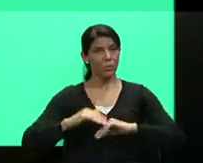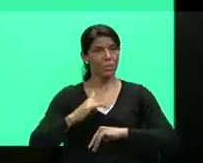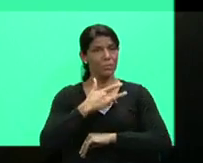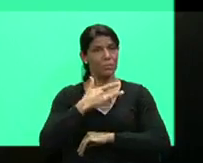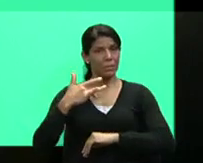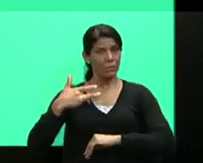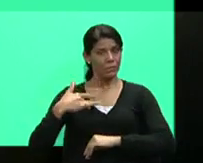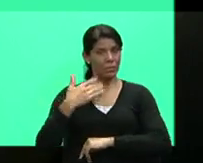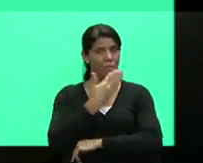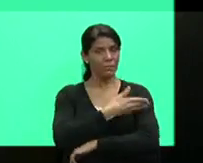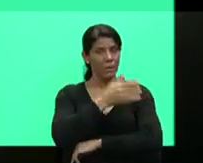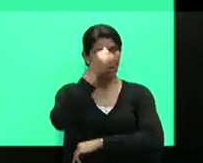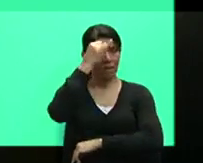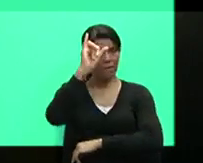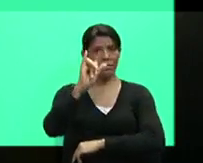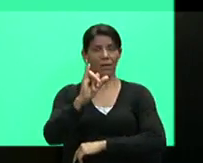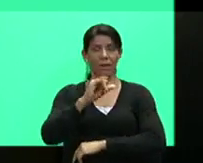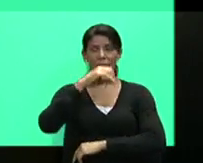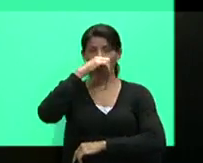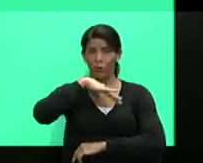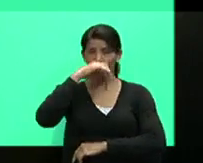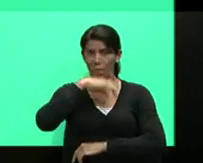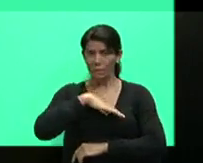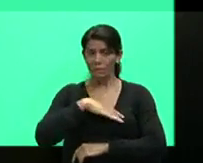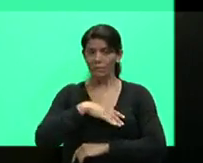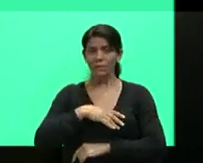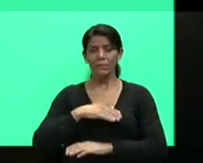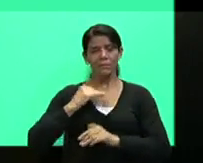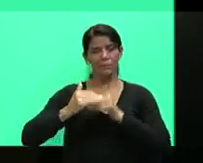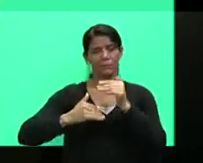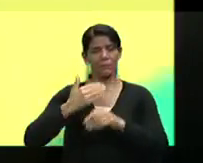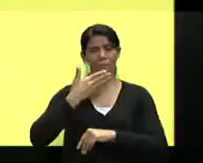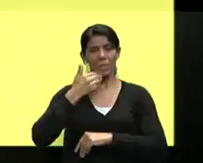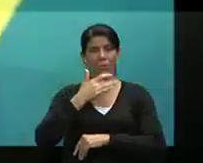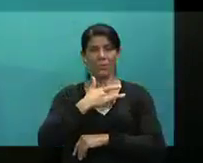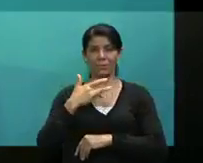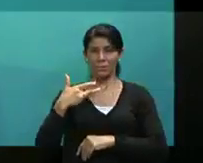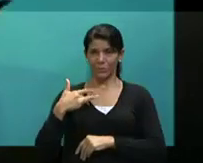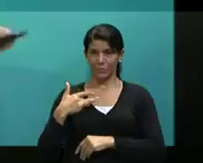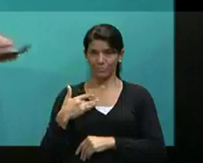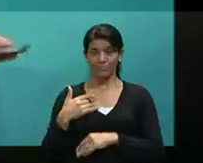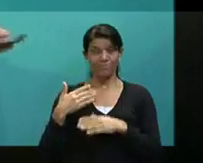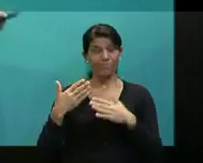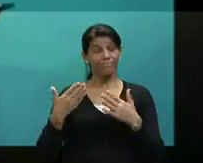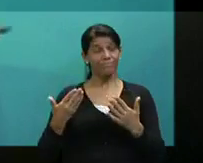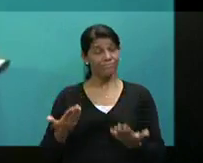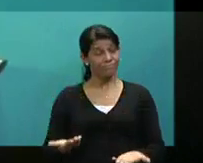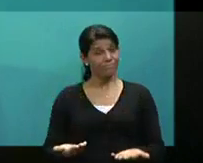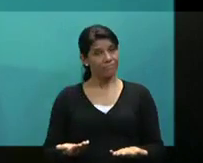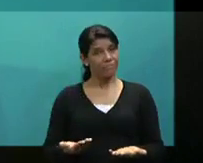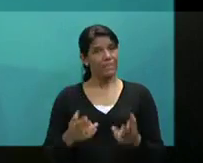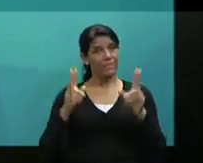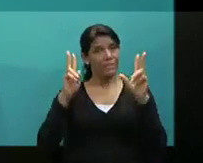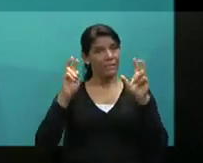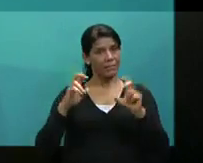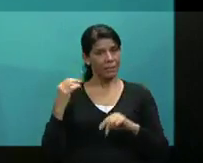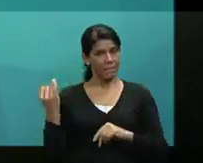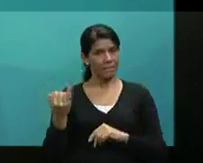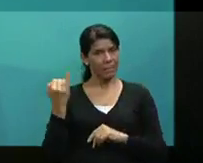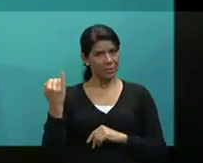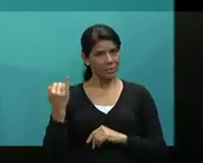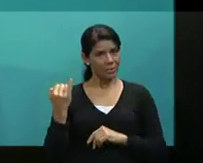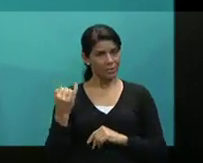na prática da prevenção da violência e promoção de saúde. E já que estamos falando desse tema tão